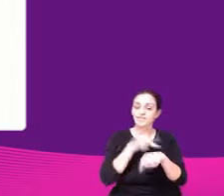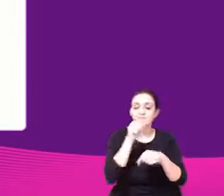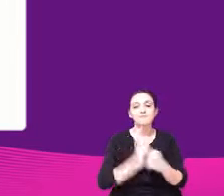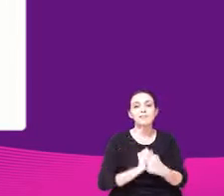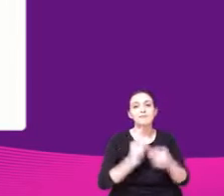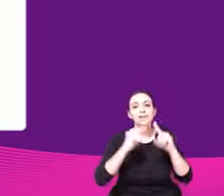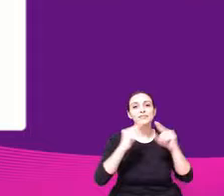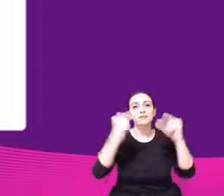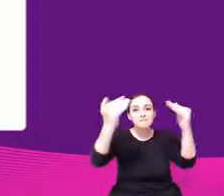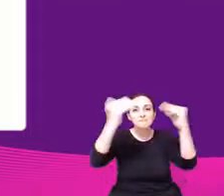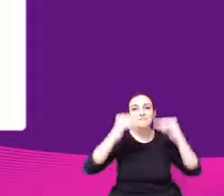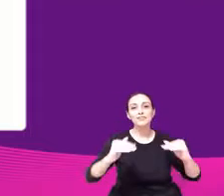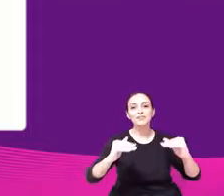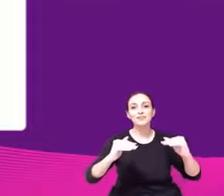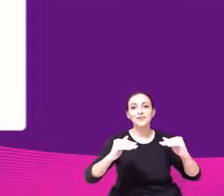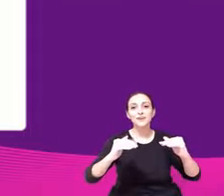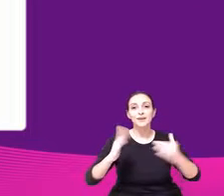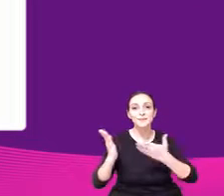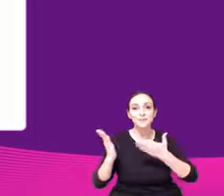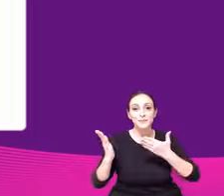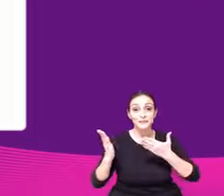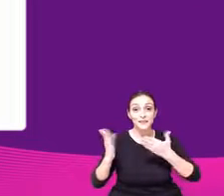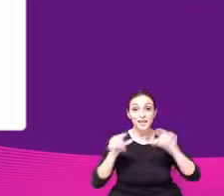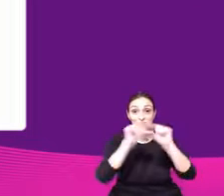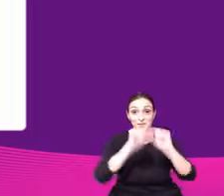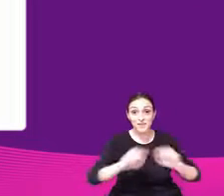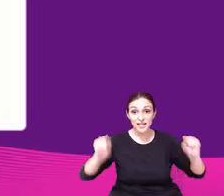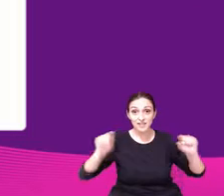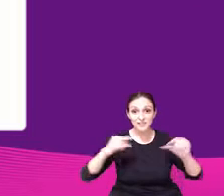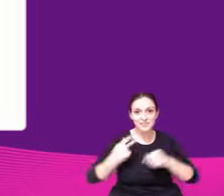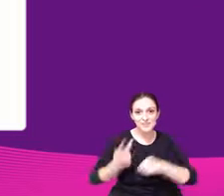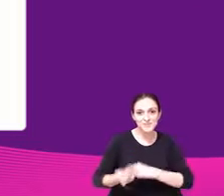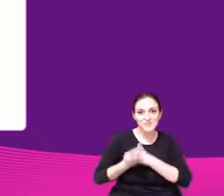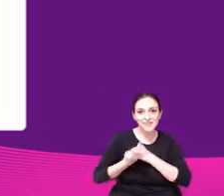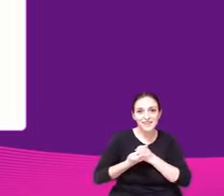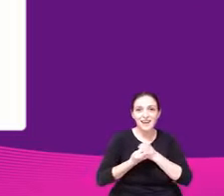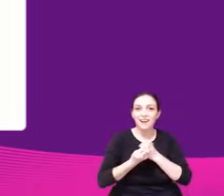aqui você tem uma frase que eu emprestei de uma publicação